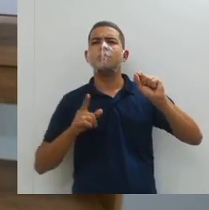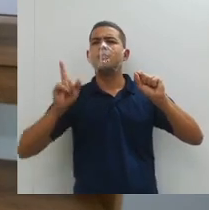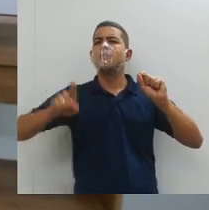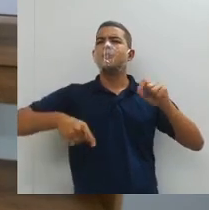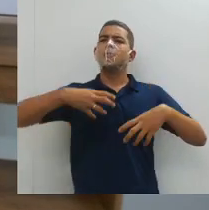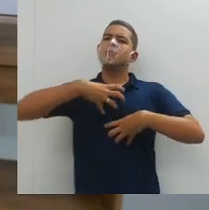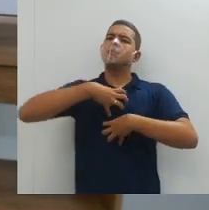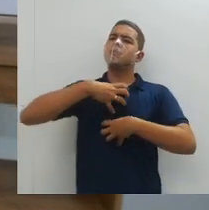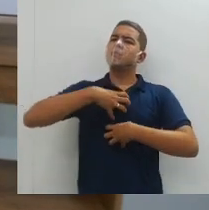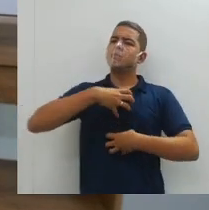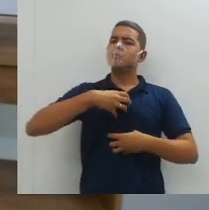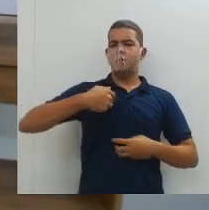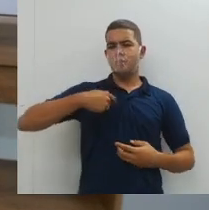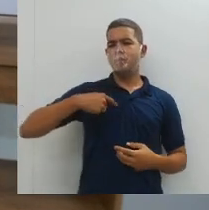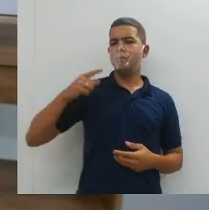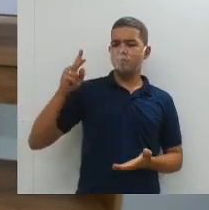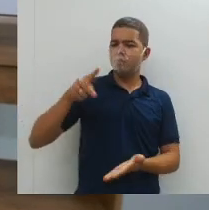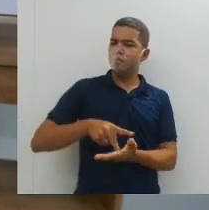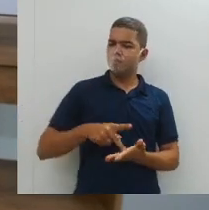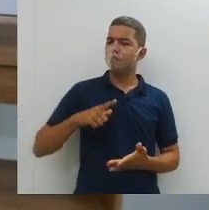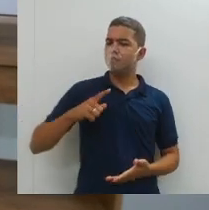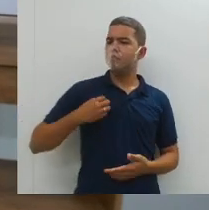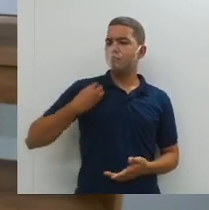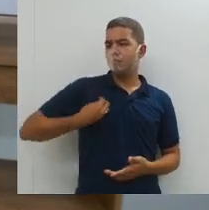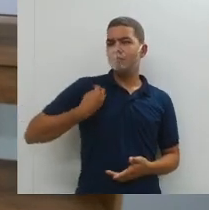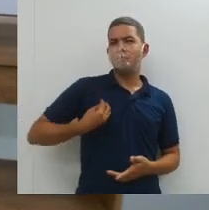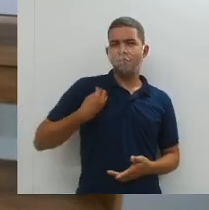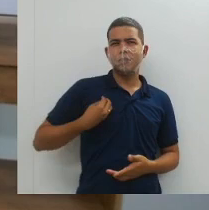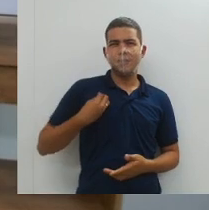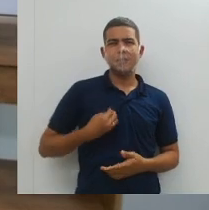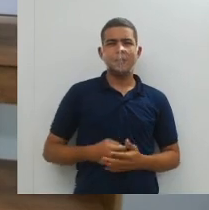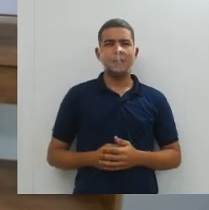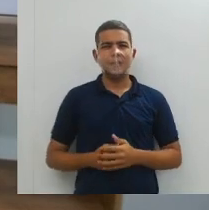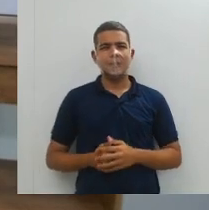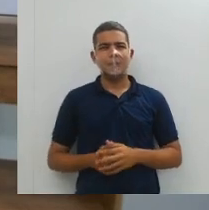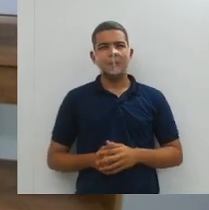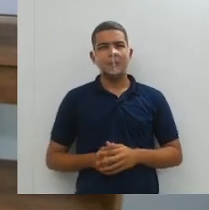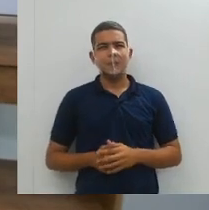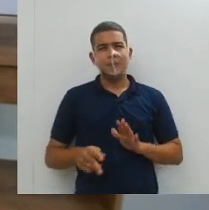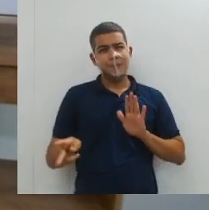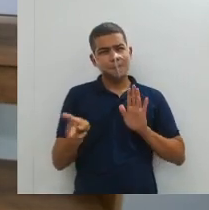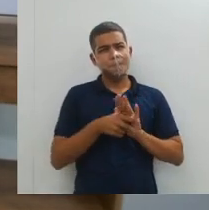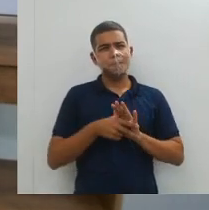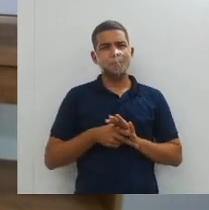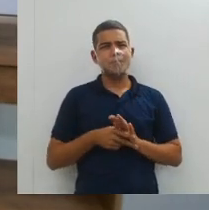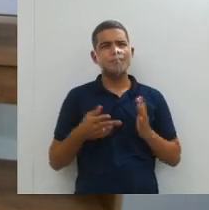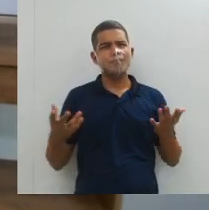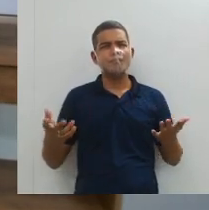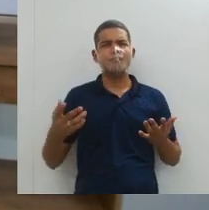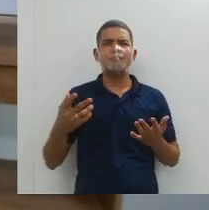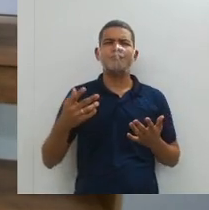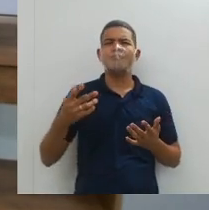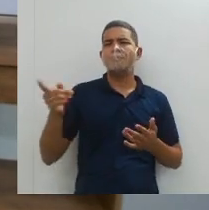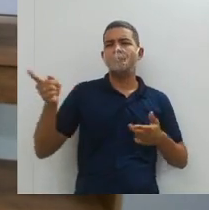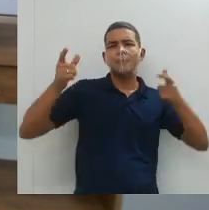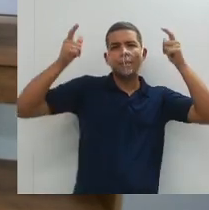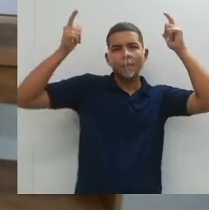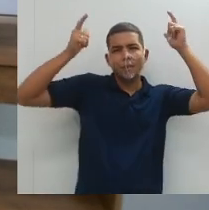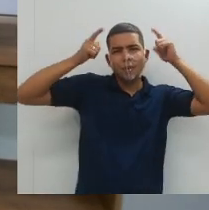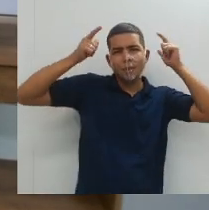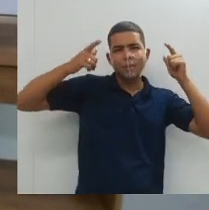de ser, um modo de existência própria, tá bom? Então, o Príncipe ou a política